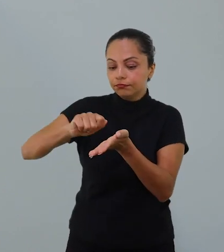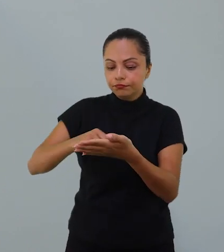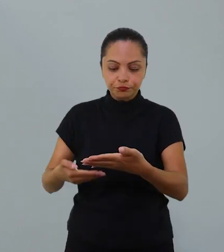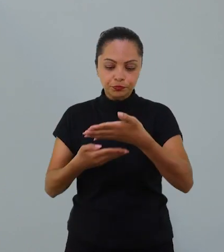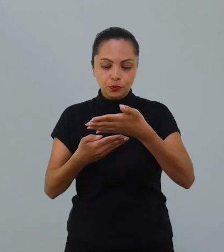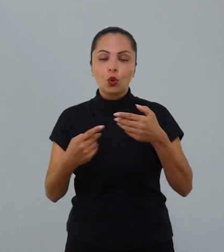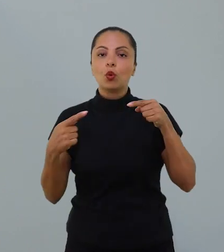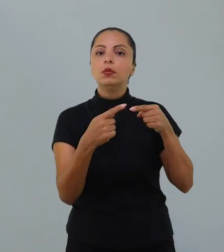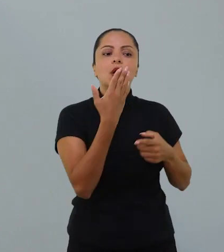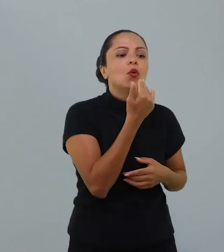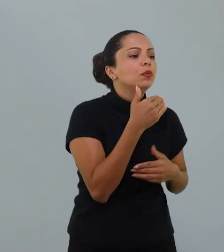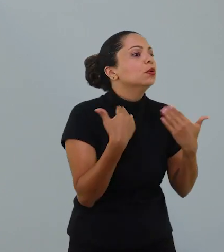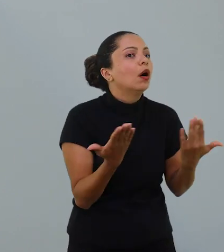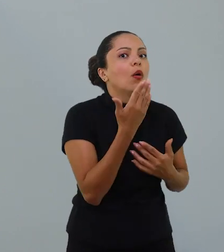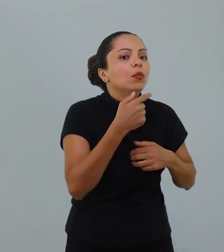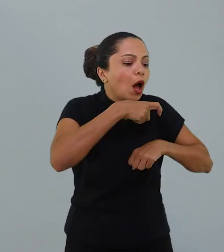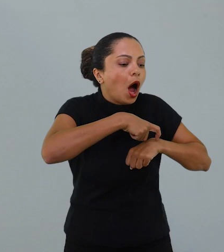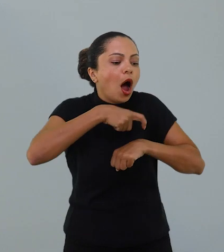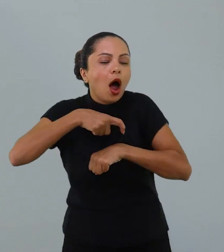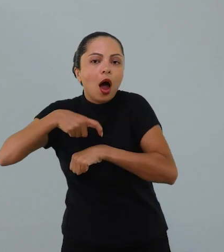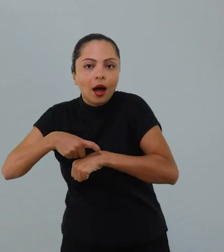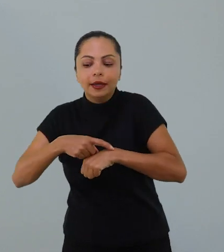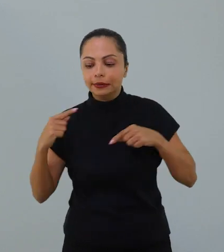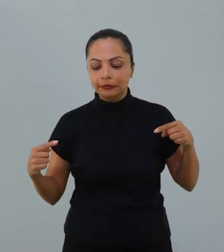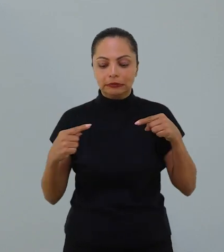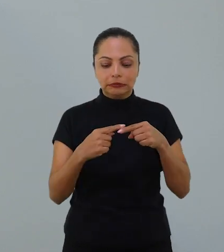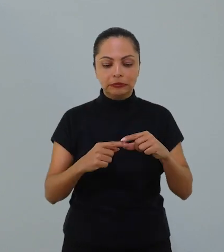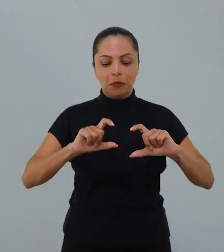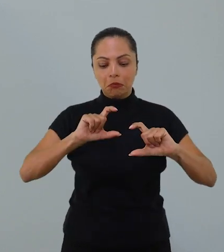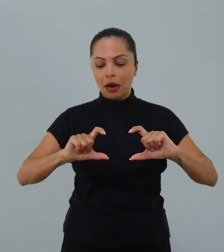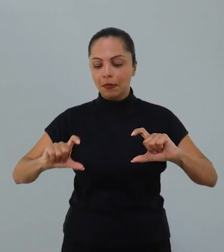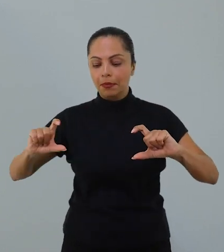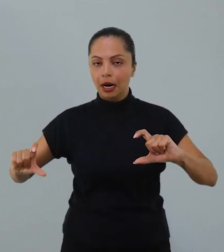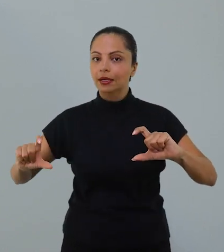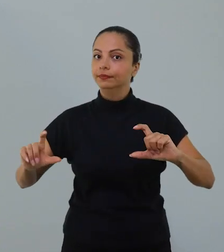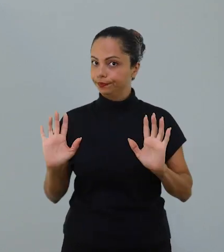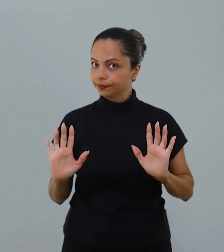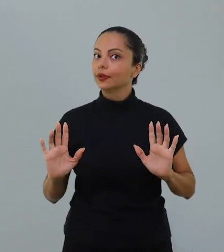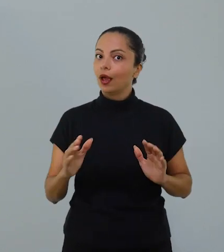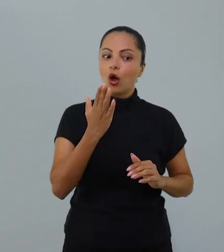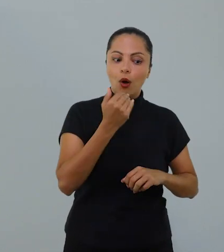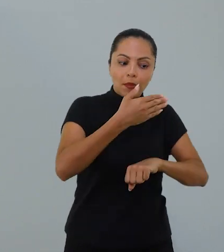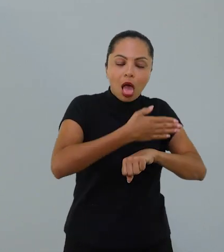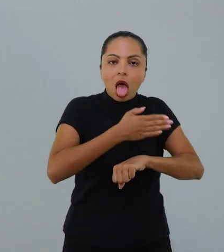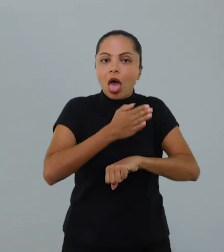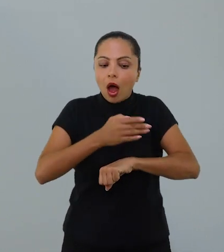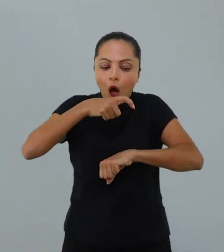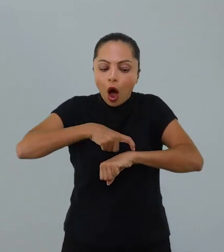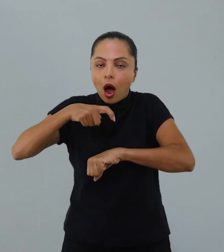de gordura presente em cada refeição. Por isso, a dose de enzimas pode ser diferente de uma refeição para